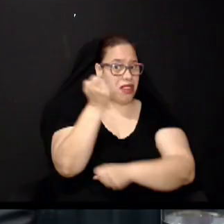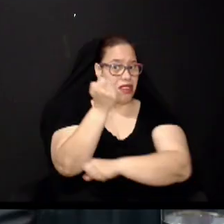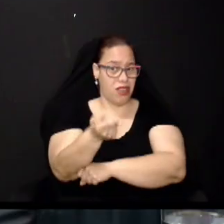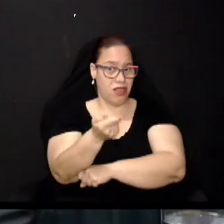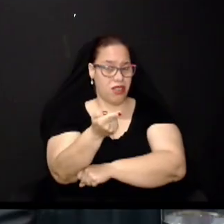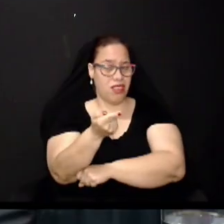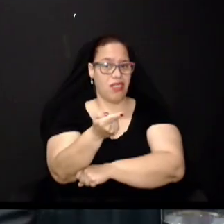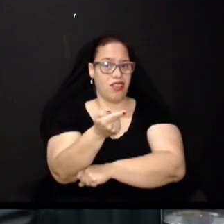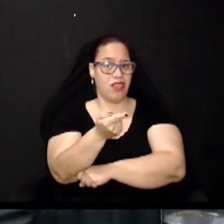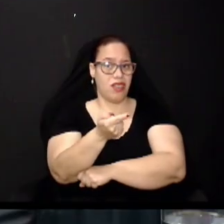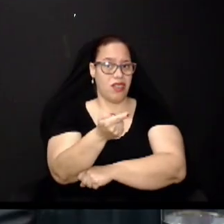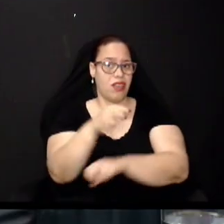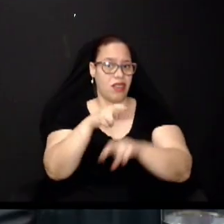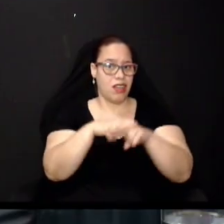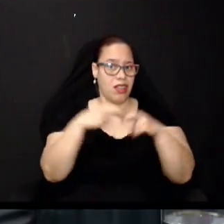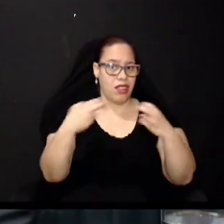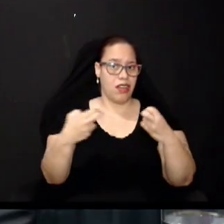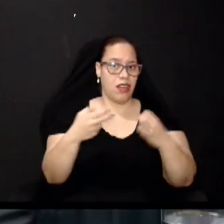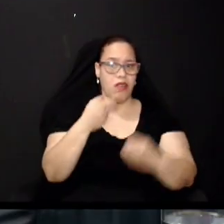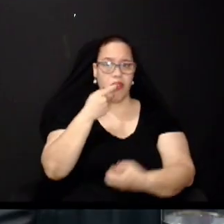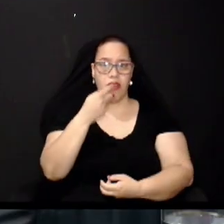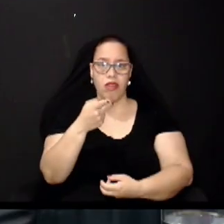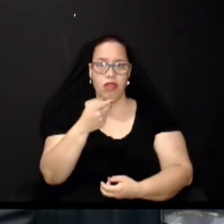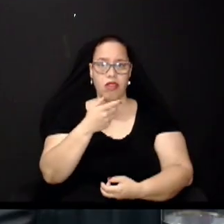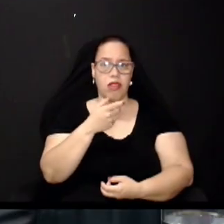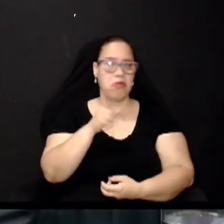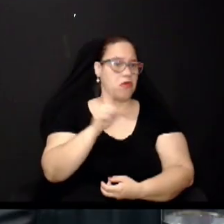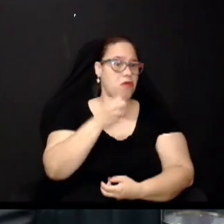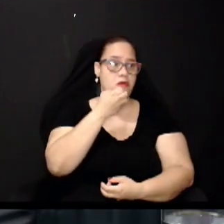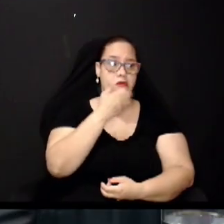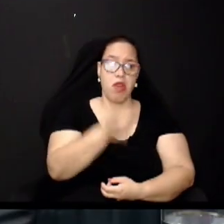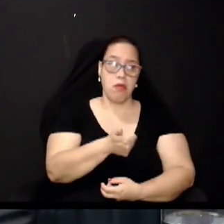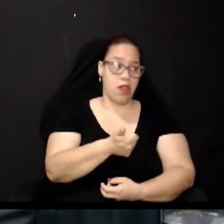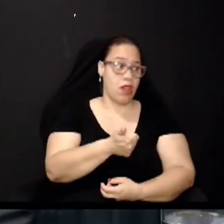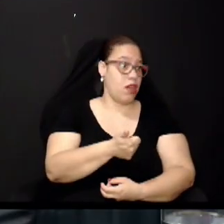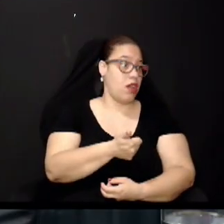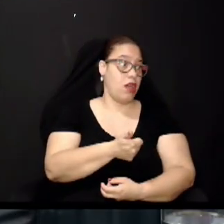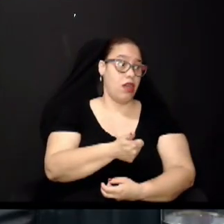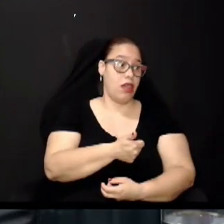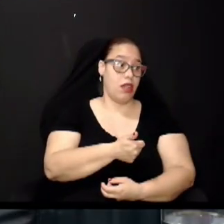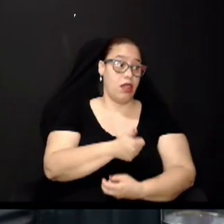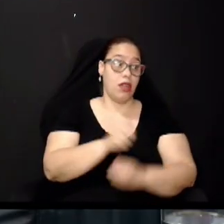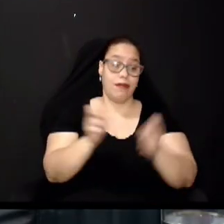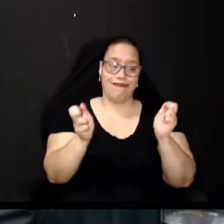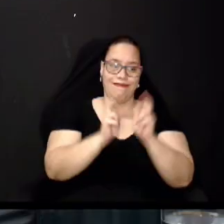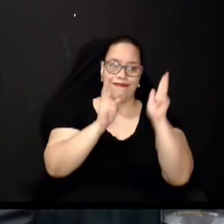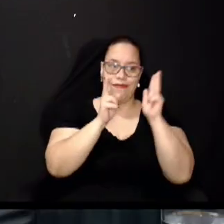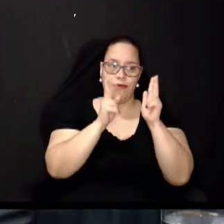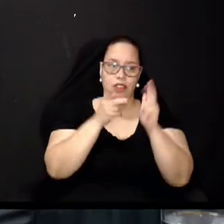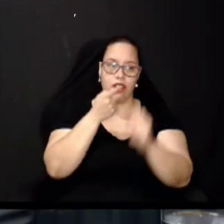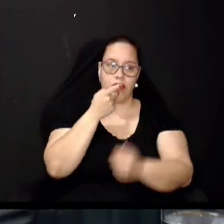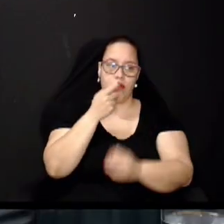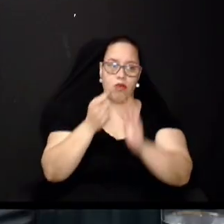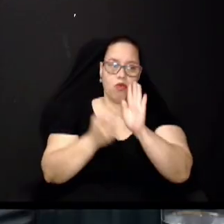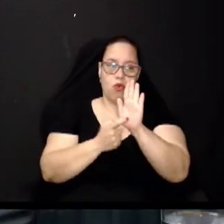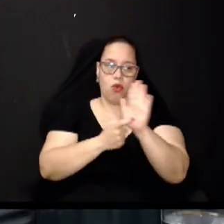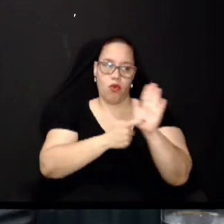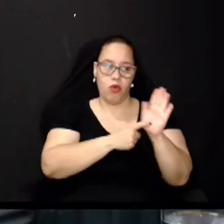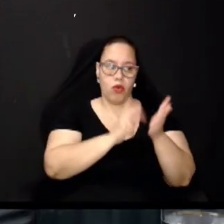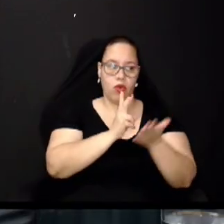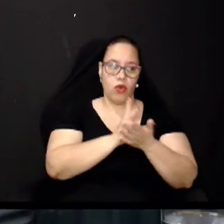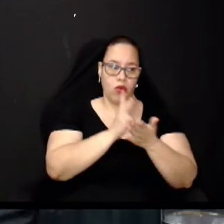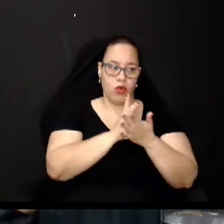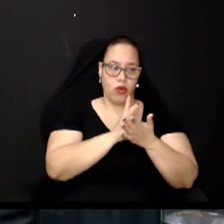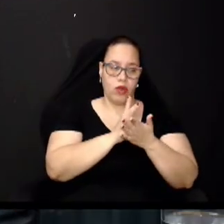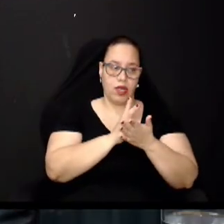naquela mesa de jantar ele falou uma coisa que não caiu bem, então os sinais eles se colocam, né? A realidade sempre se impõe. A